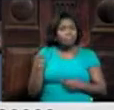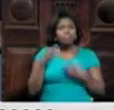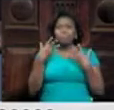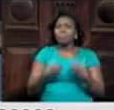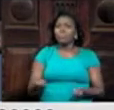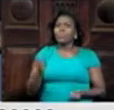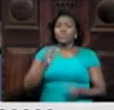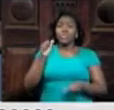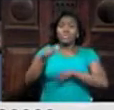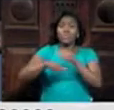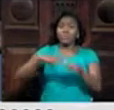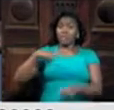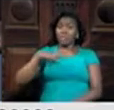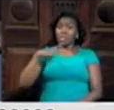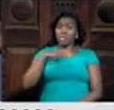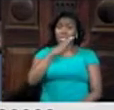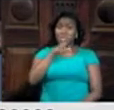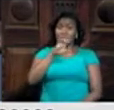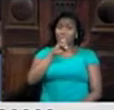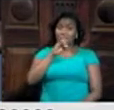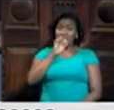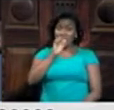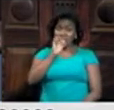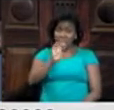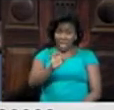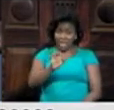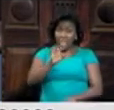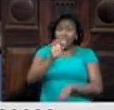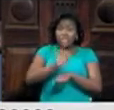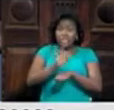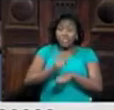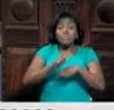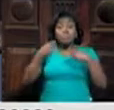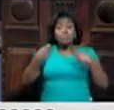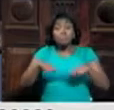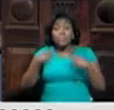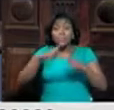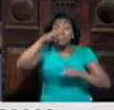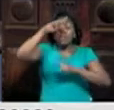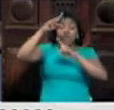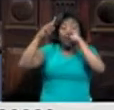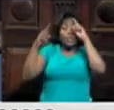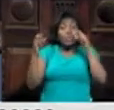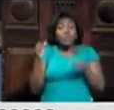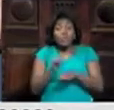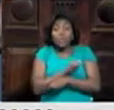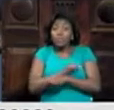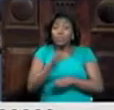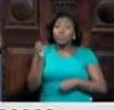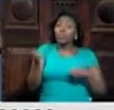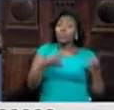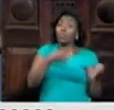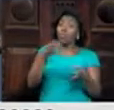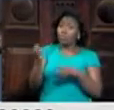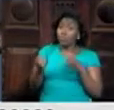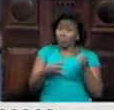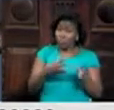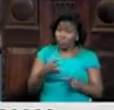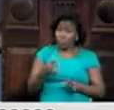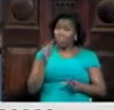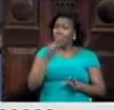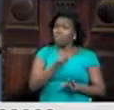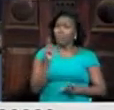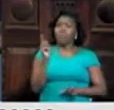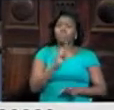privatização da SEDAI e o Estado precisa arrumar outros mecanismos nesse sentido. E também dizer,